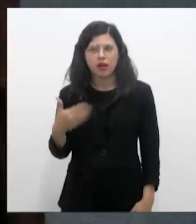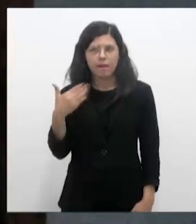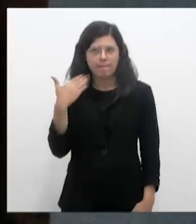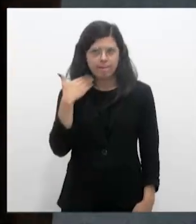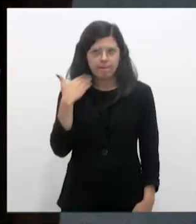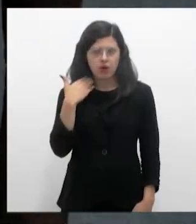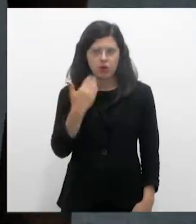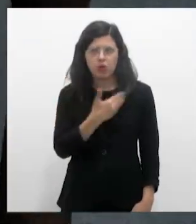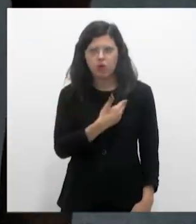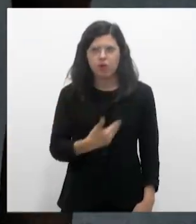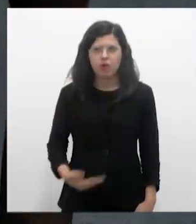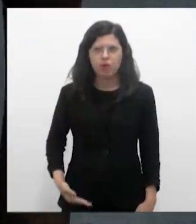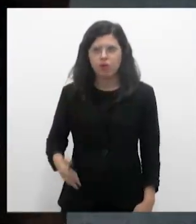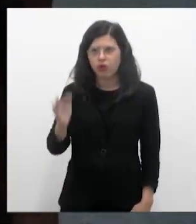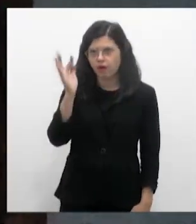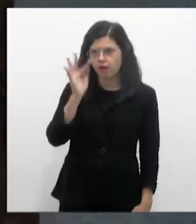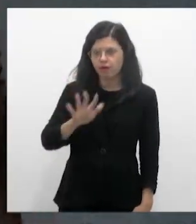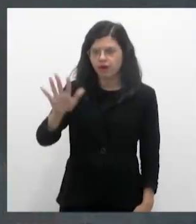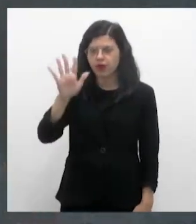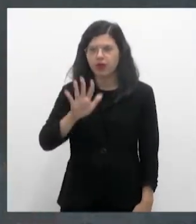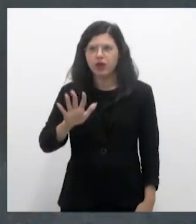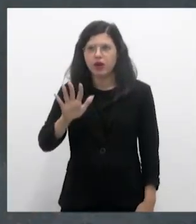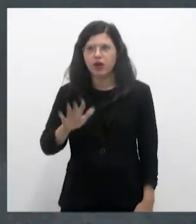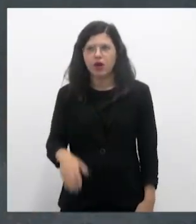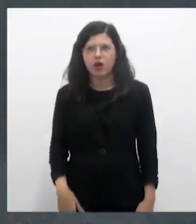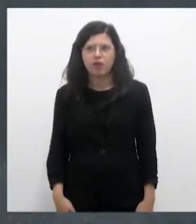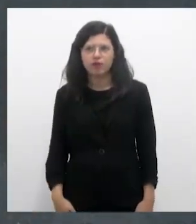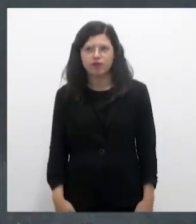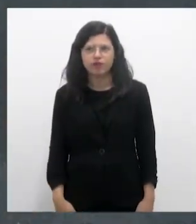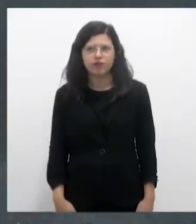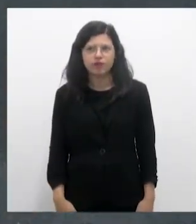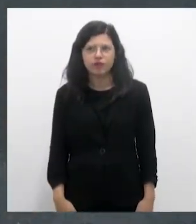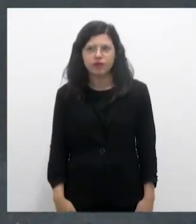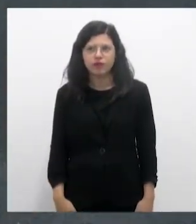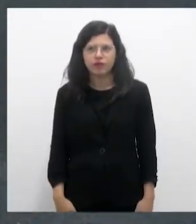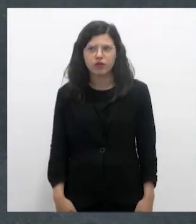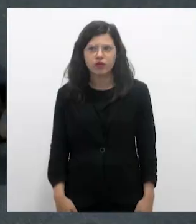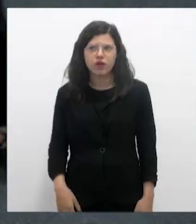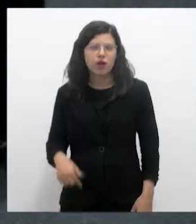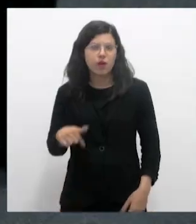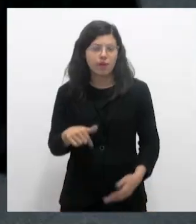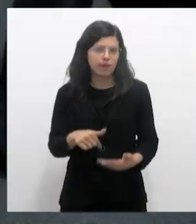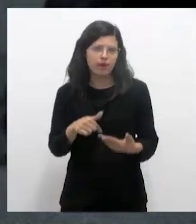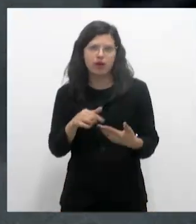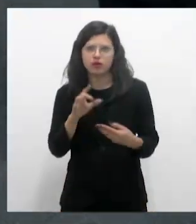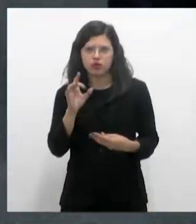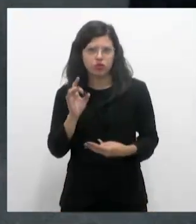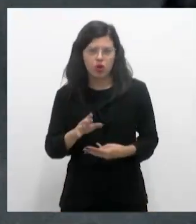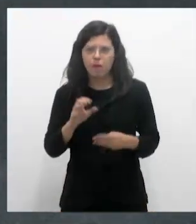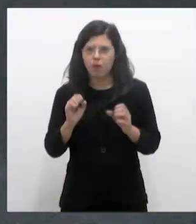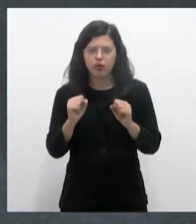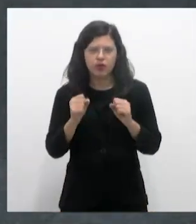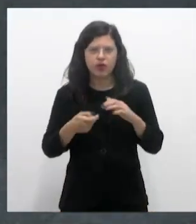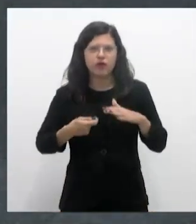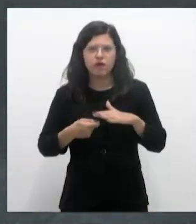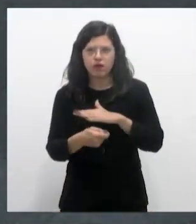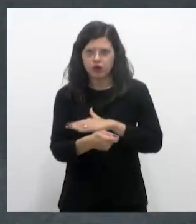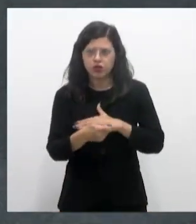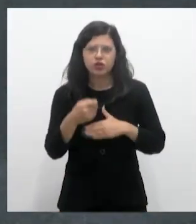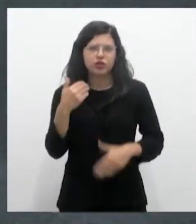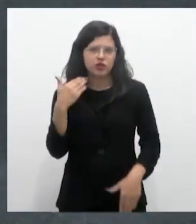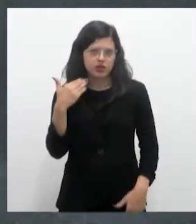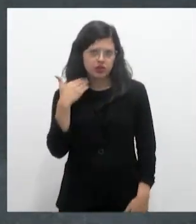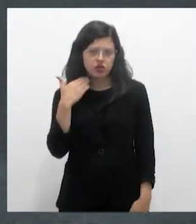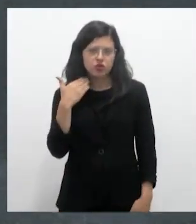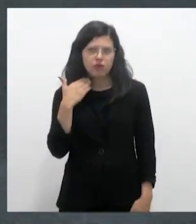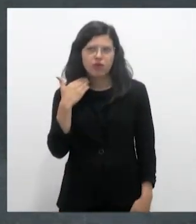públicos federais, Caixa e Banco do Brasil, ou quiçá até em banco de primeira linha,